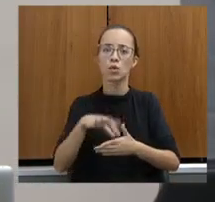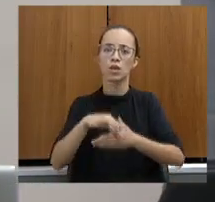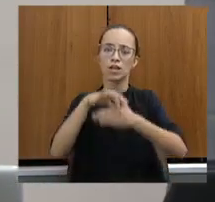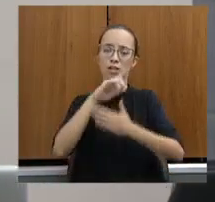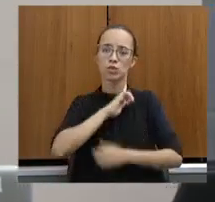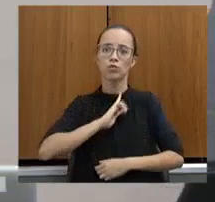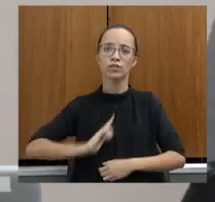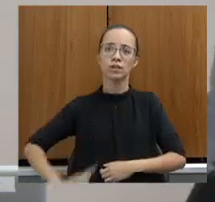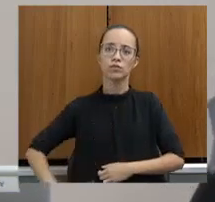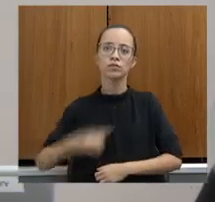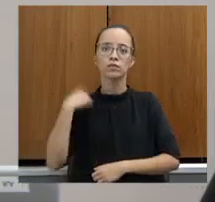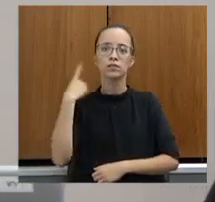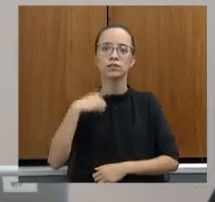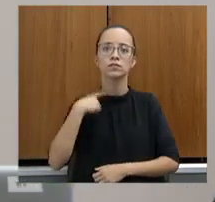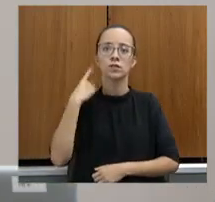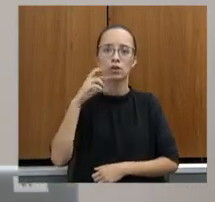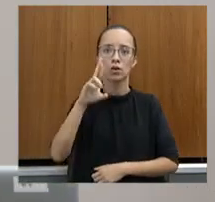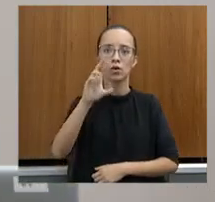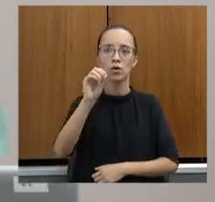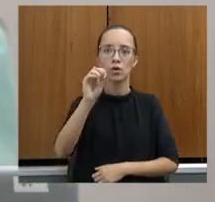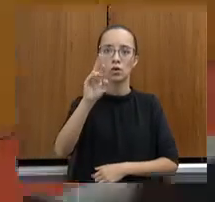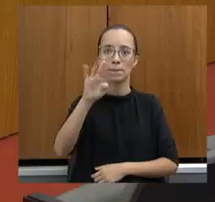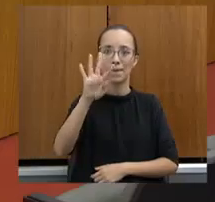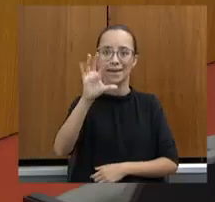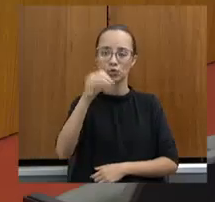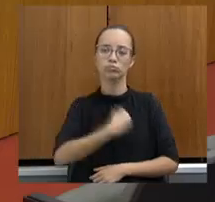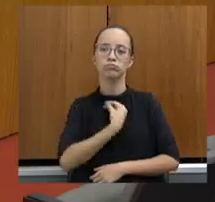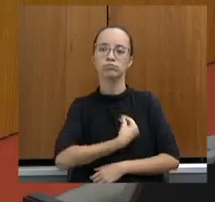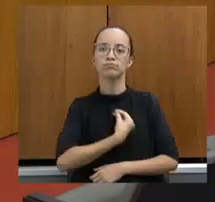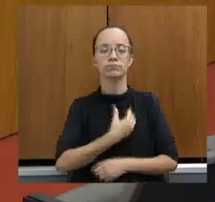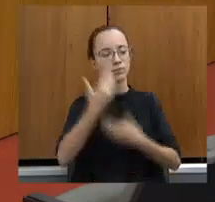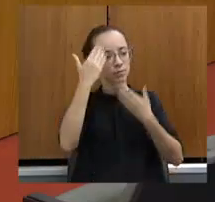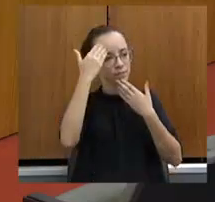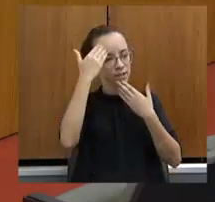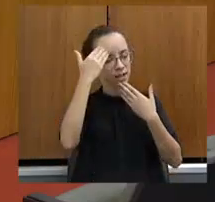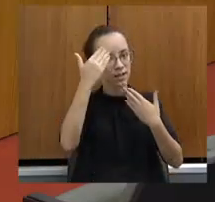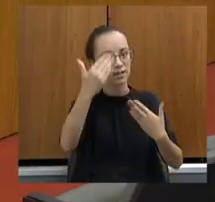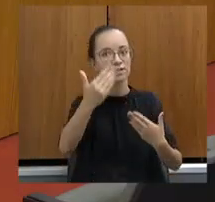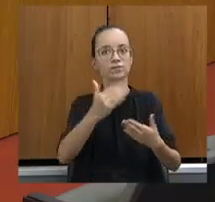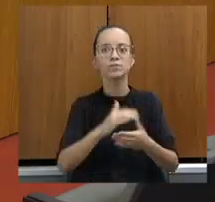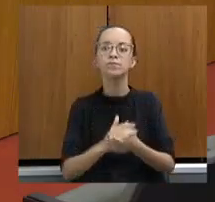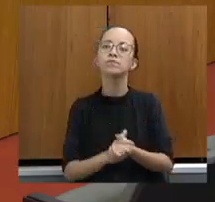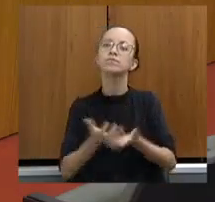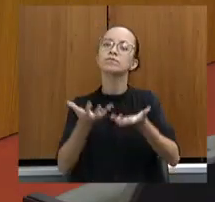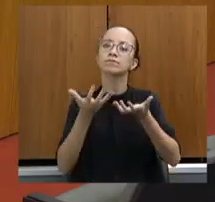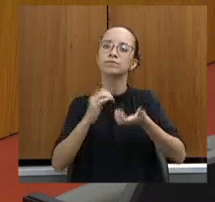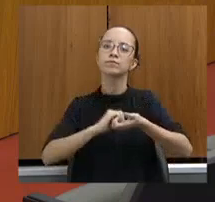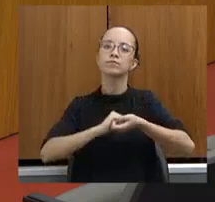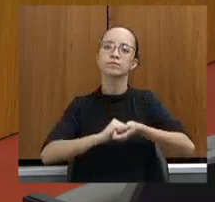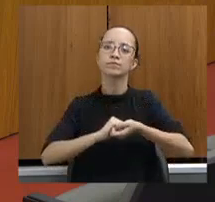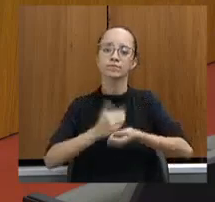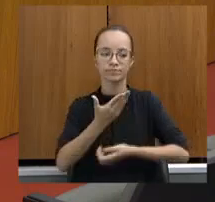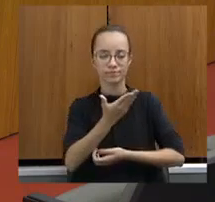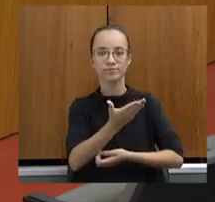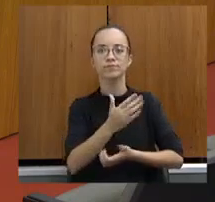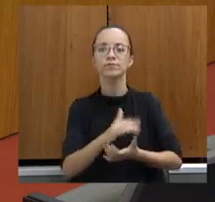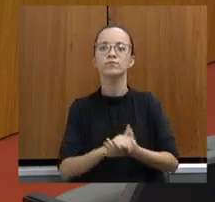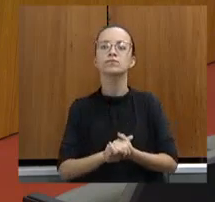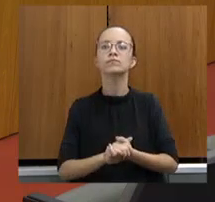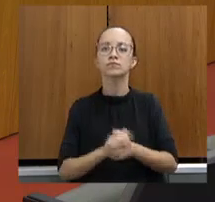governo aqui Deputado Roberta Andrade Muito obrigado Deputado celise laviola quero cumprimentar vossa excelência